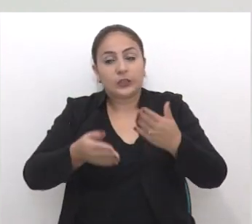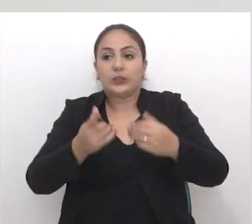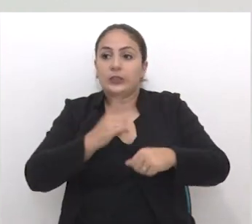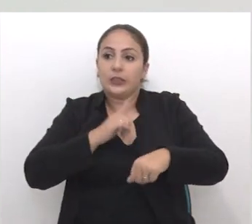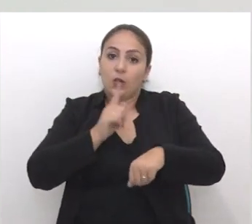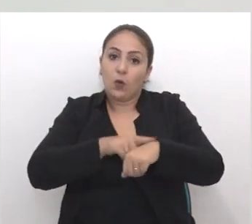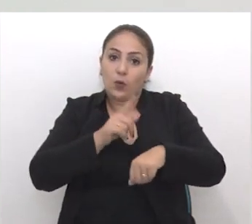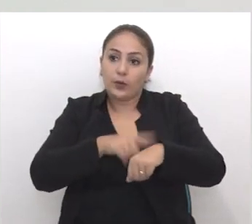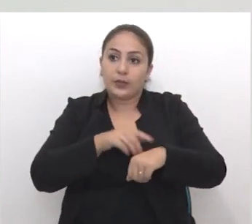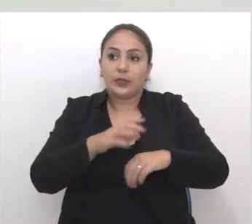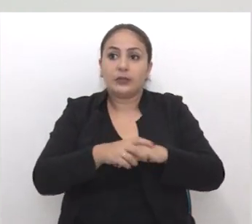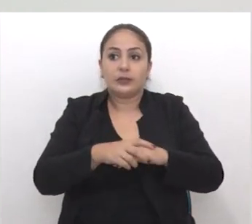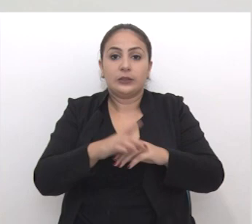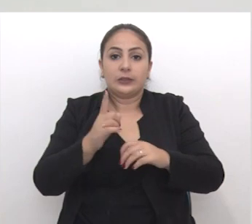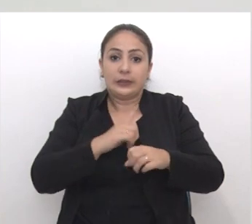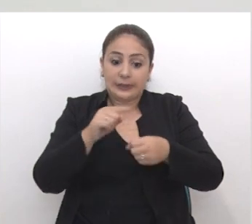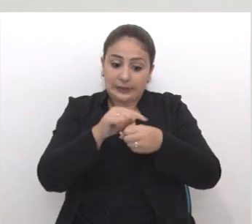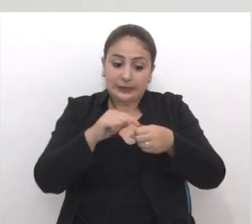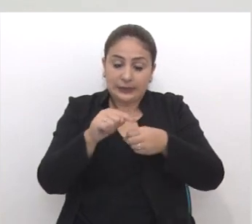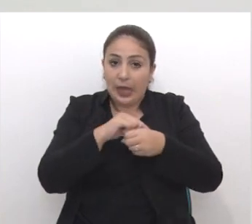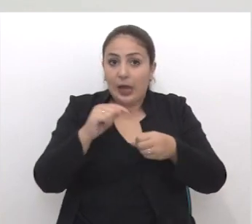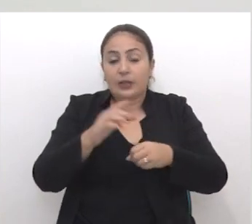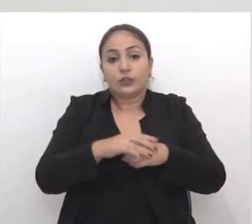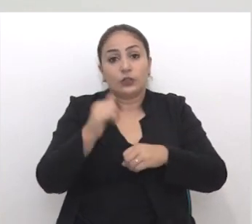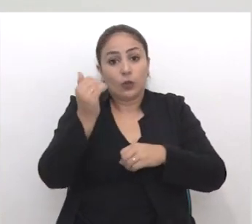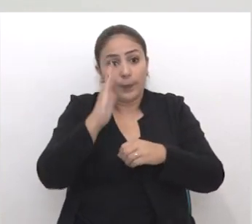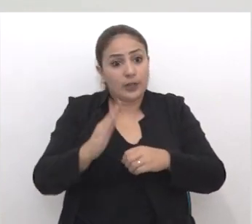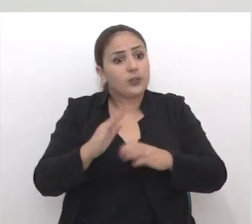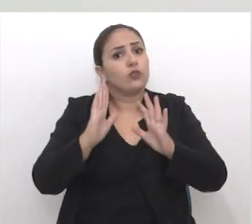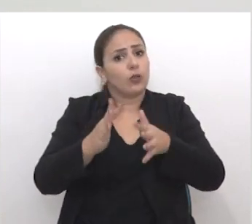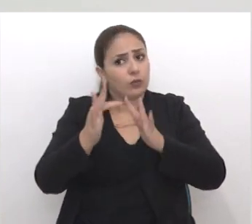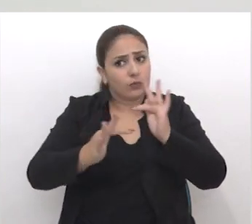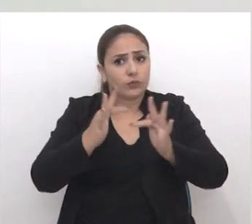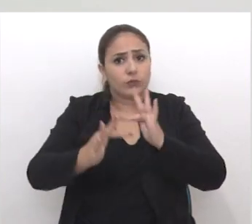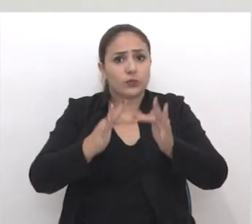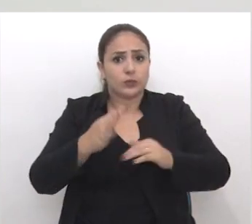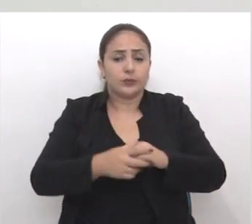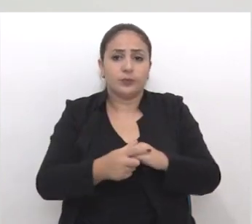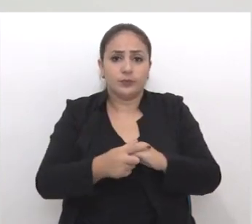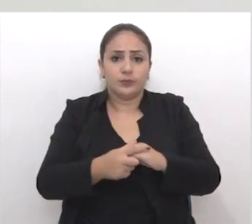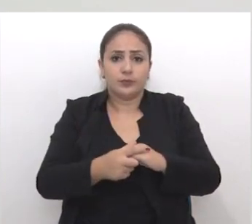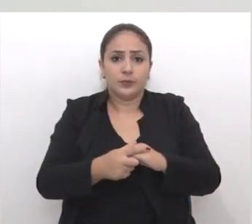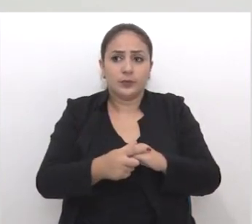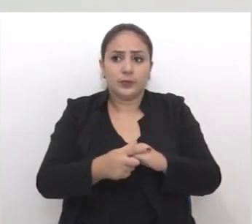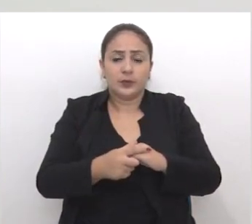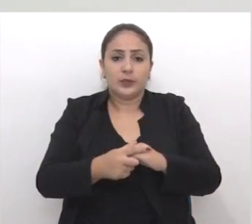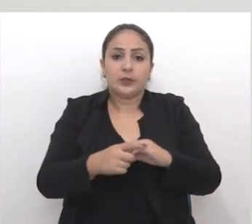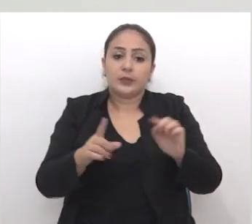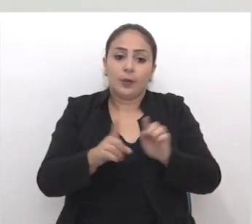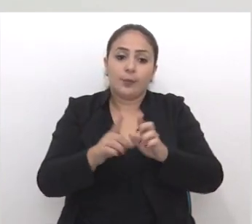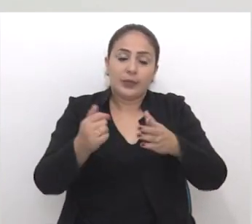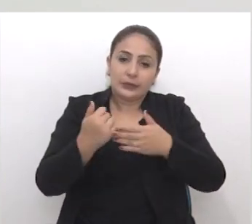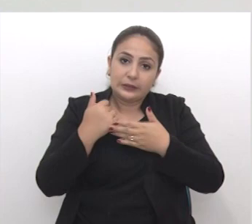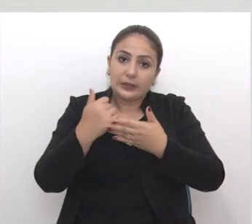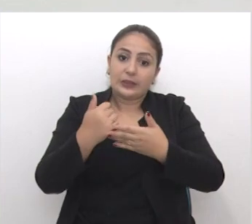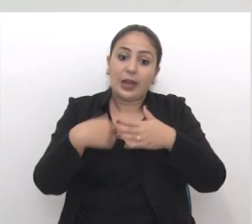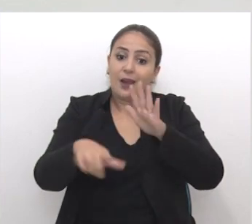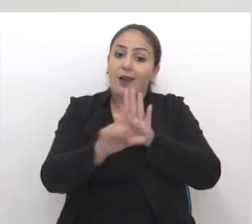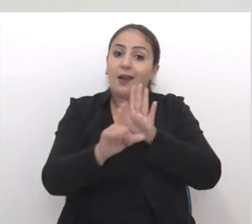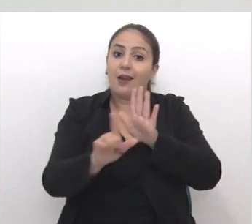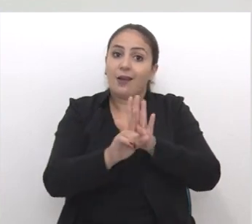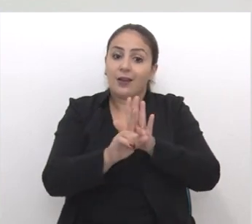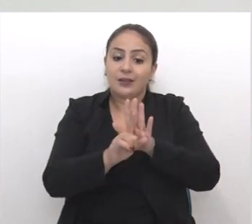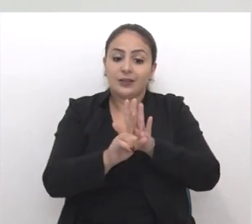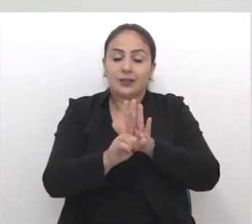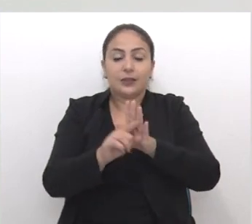os horários. Tem cidades do Brasil e do estado que já funcionam isso. E a gente quer funcionar aqui, quer trazer essa lei